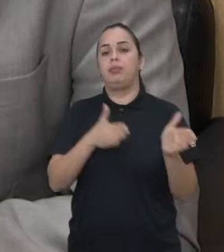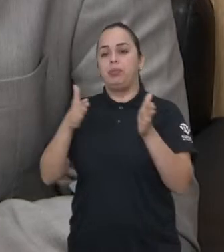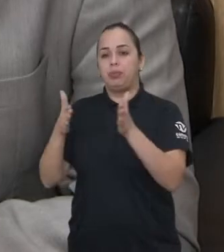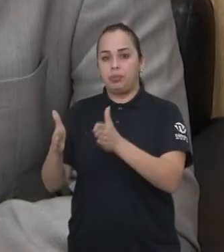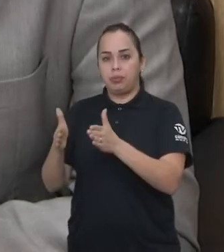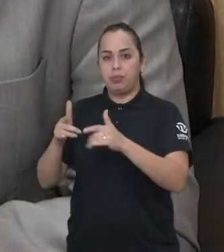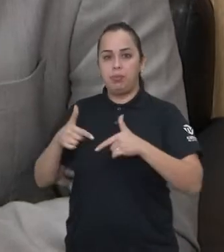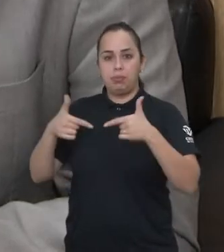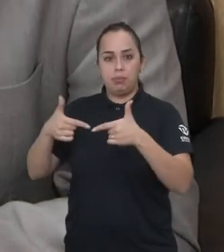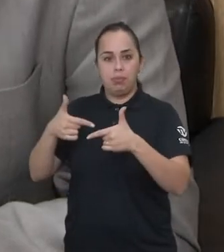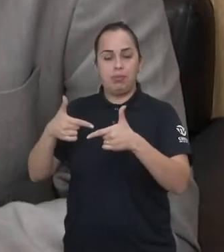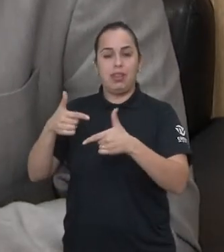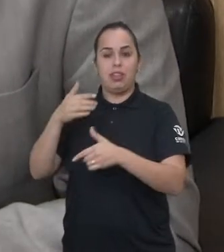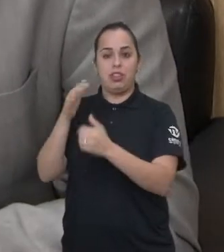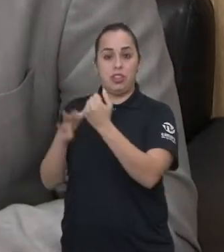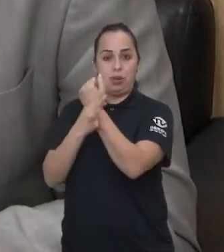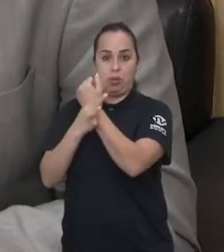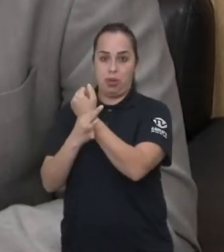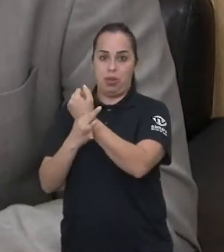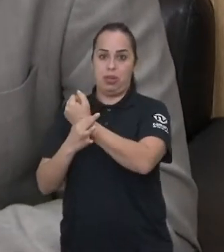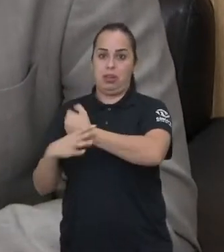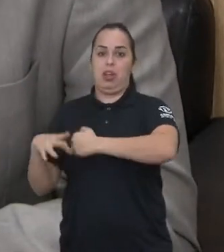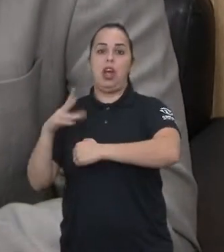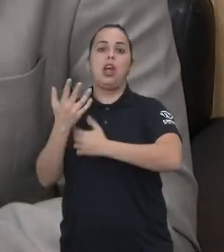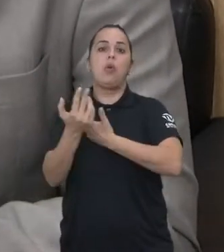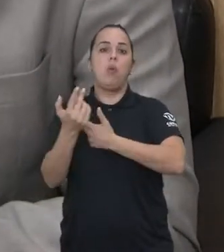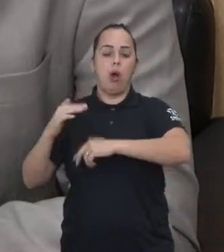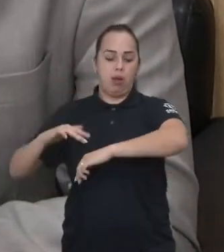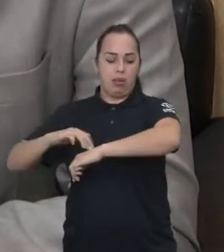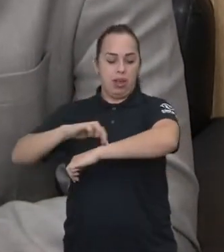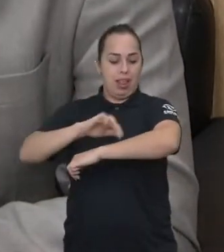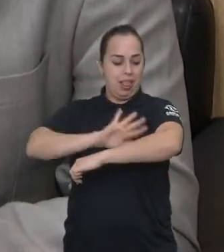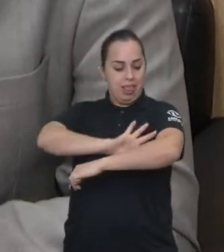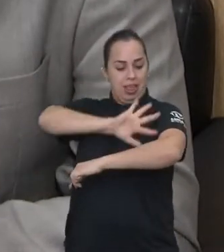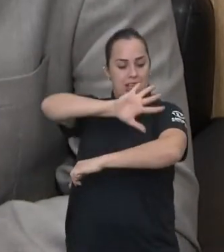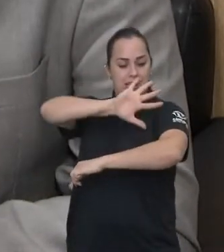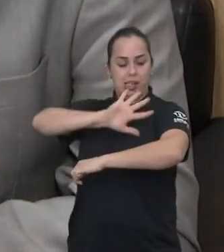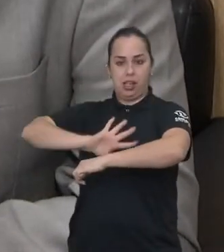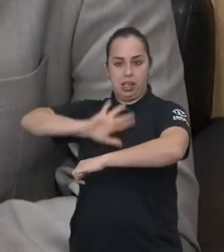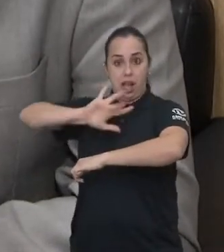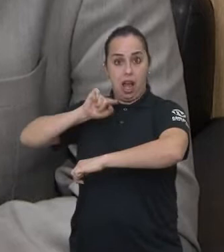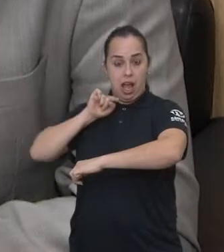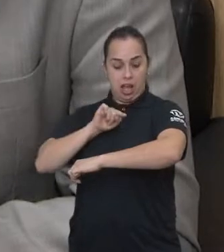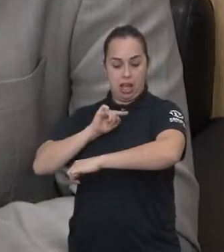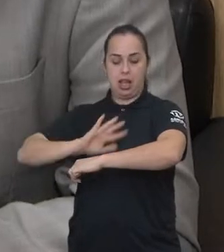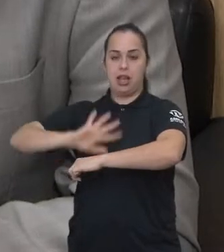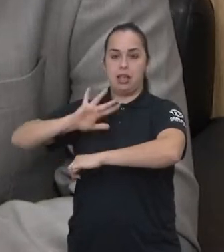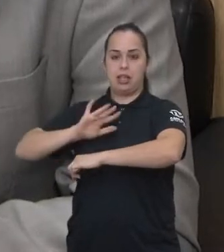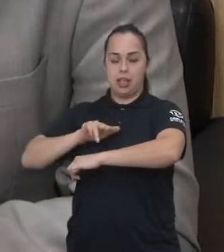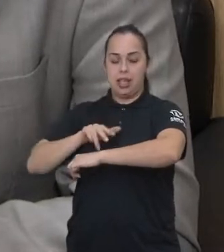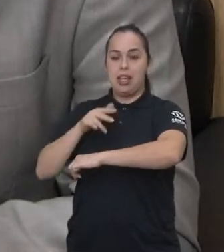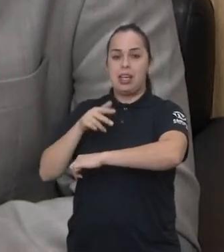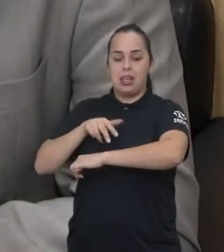meio de ações de segurança como é a colocação de cercados que